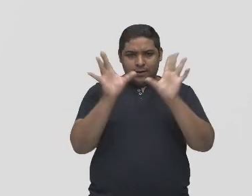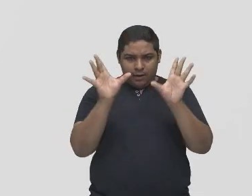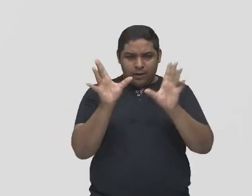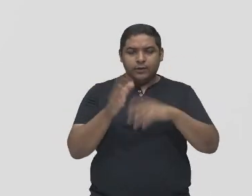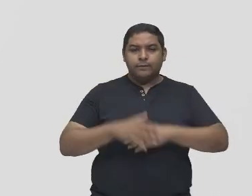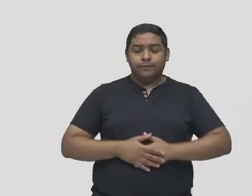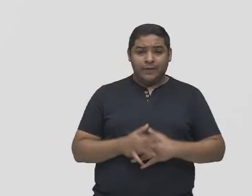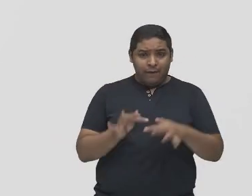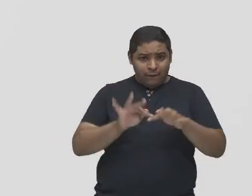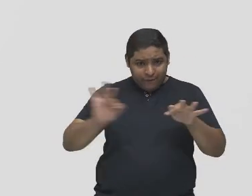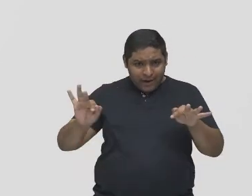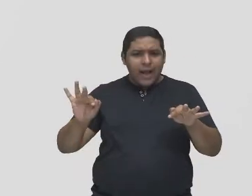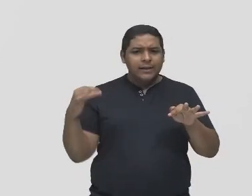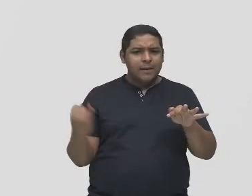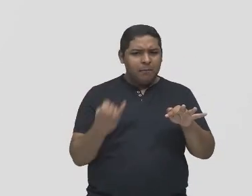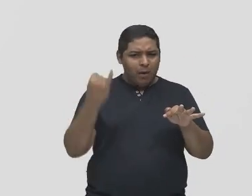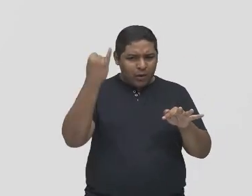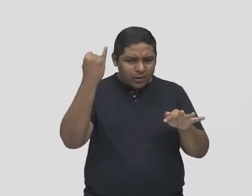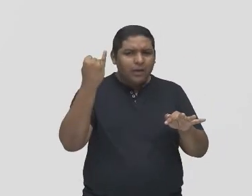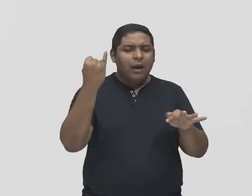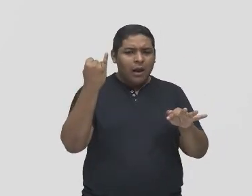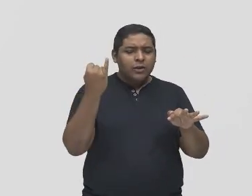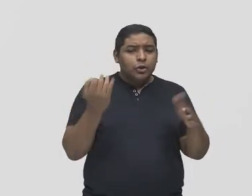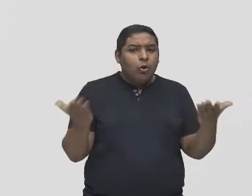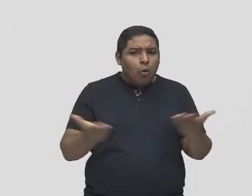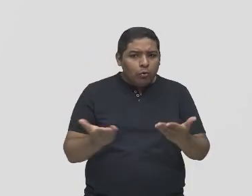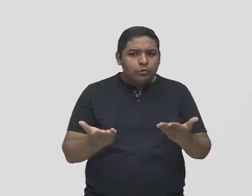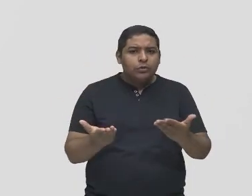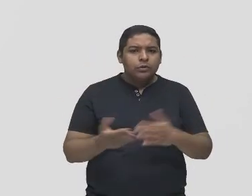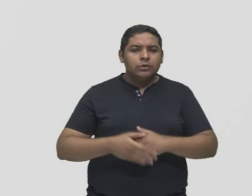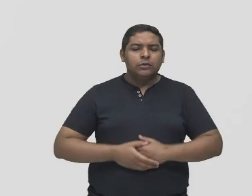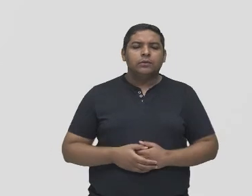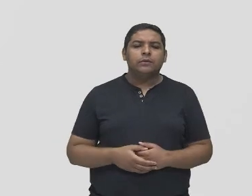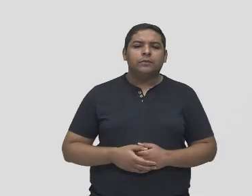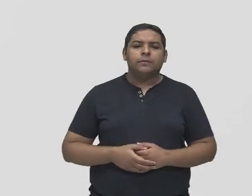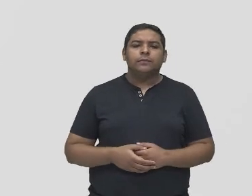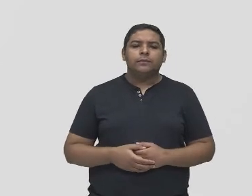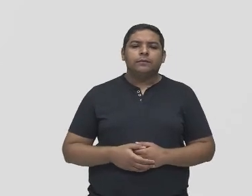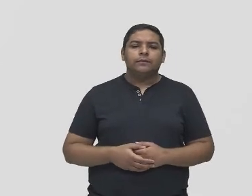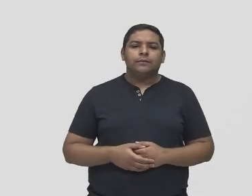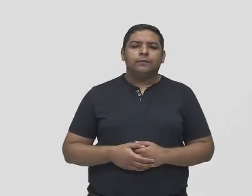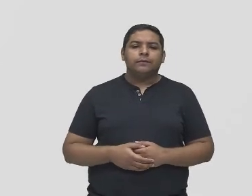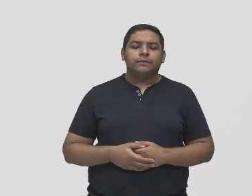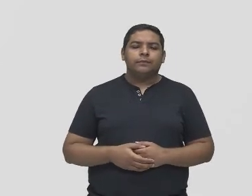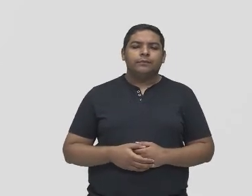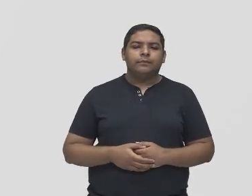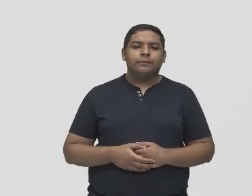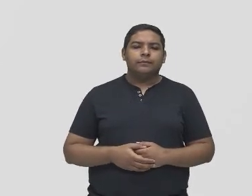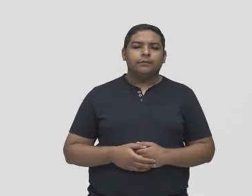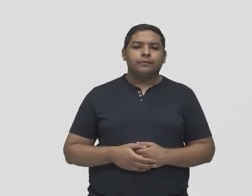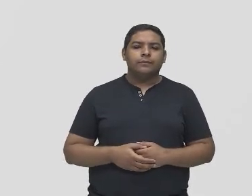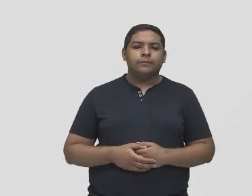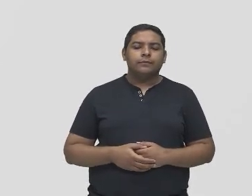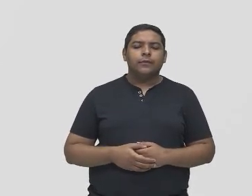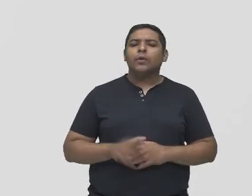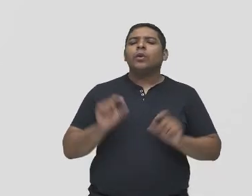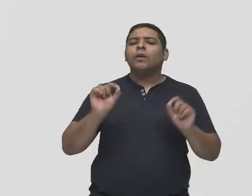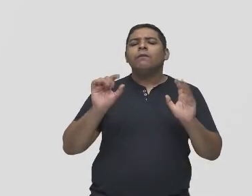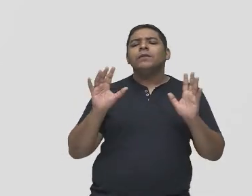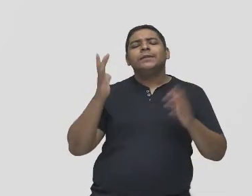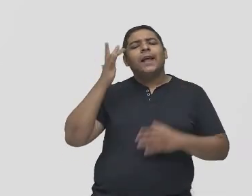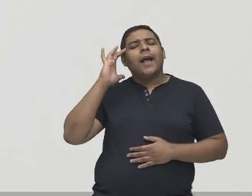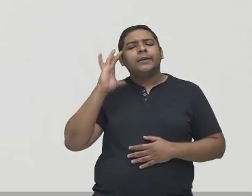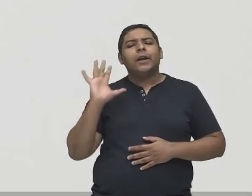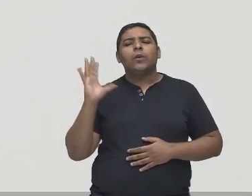revolucionários se fazem necessário aos dias atuais? O que você acha que aconteceu com a classe que pertencia ao terceiro